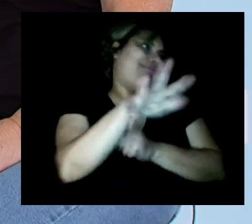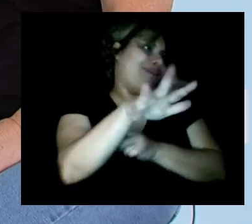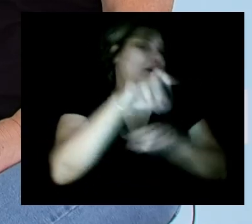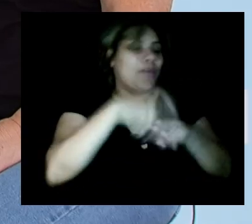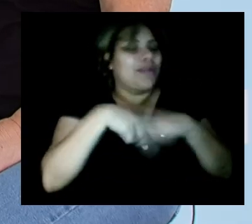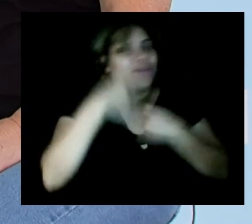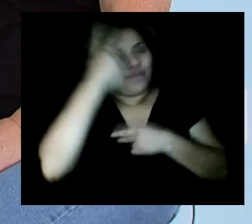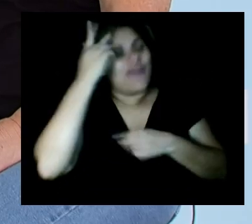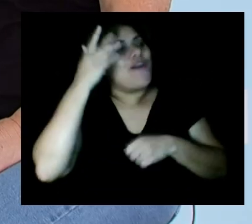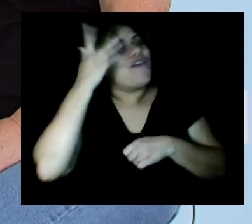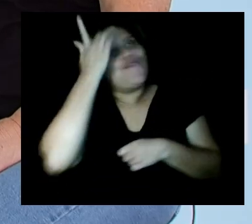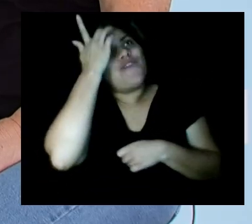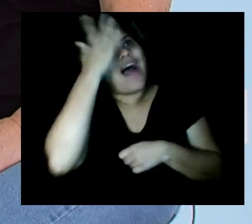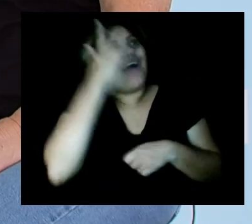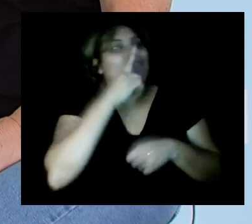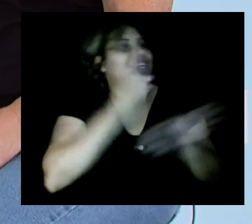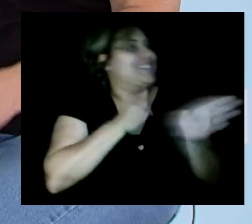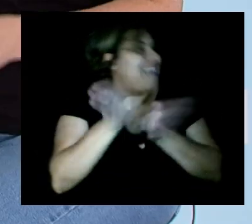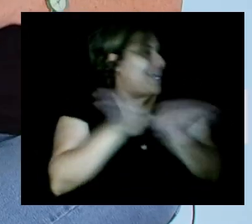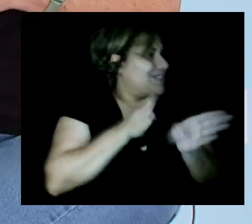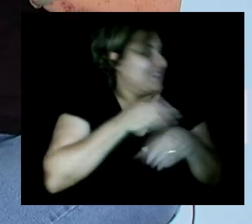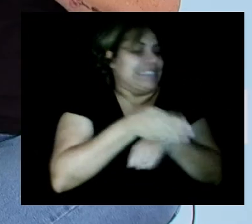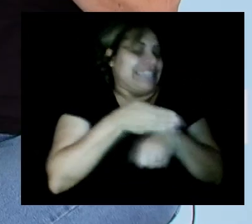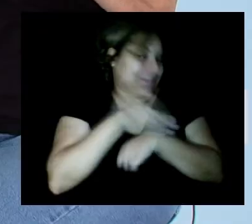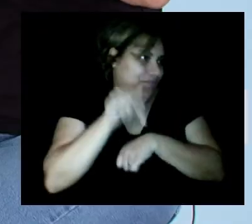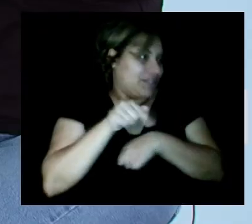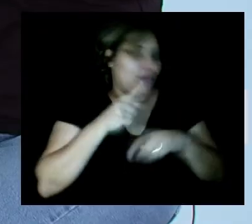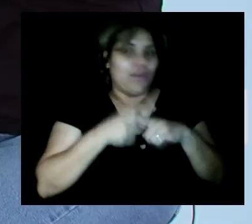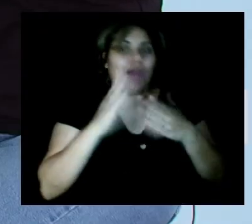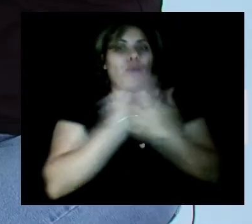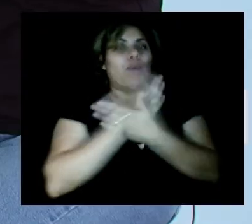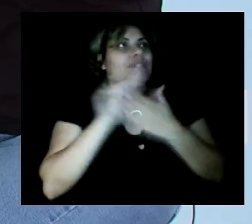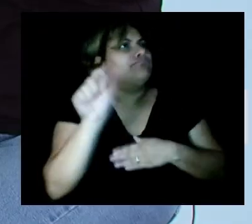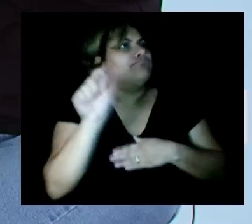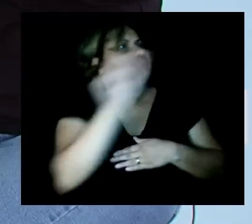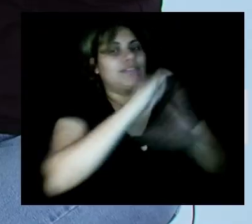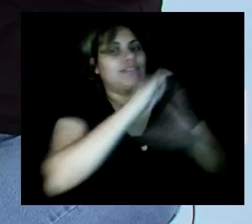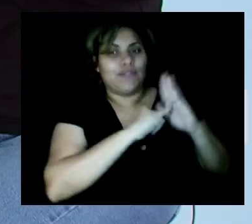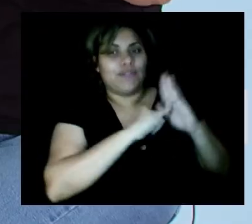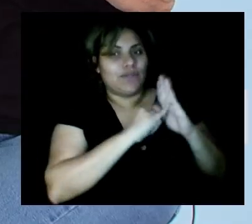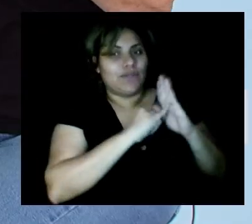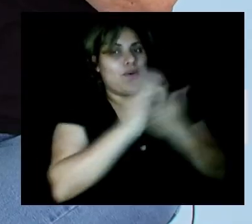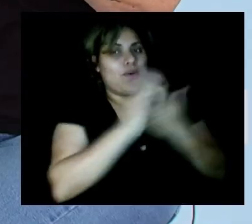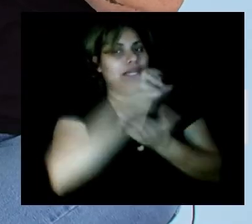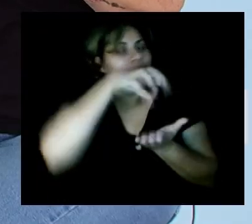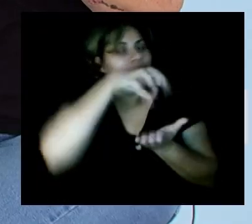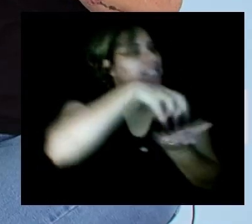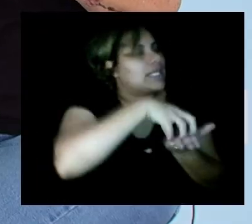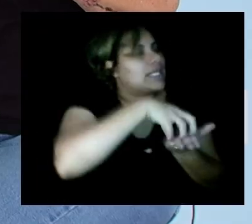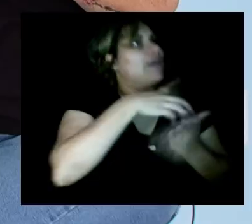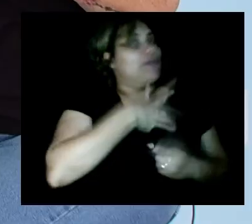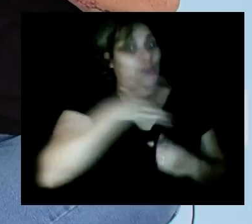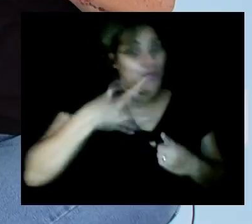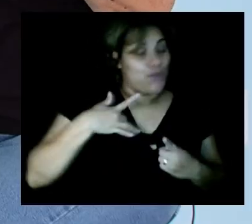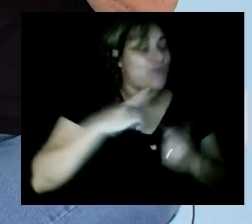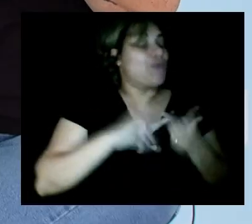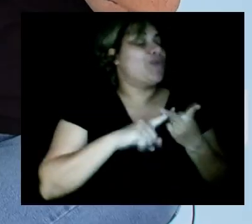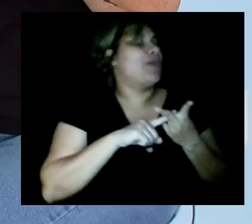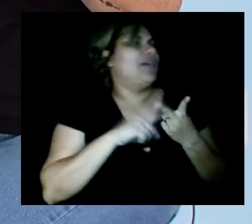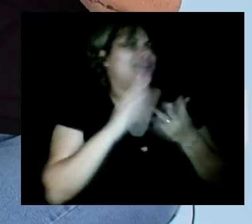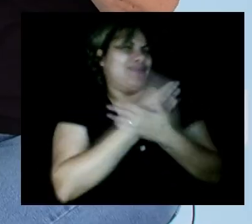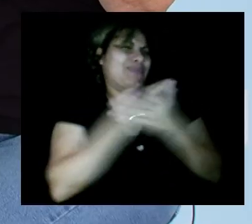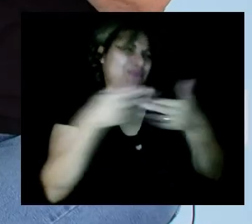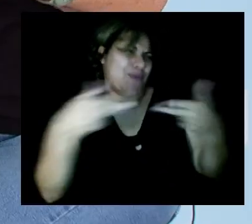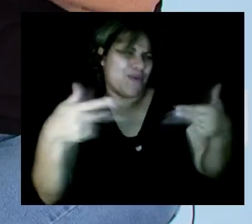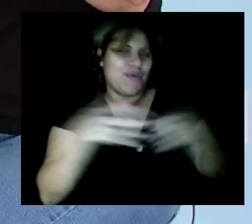porque as outras instituições, eles vão através de centro de saúde, essas coisas assim, médico. Aqui